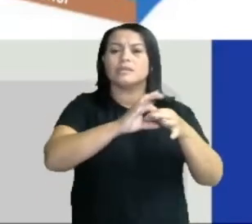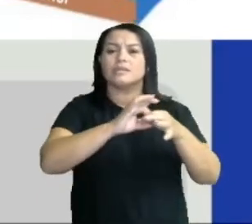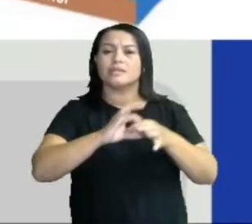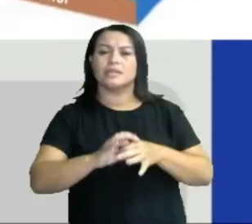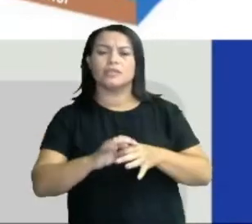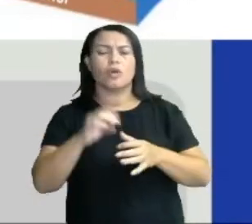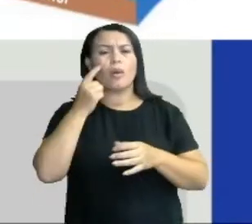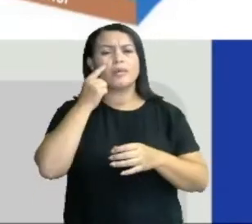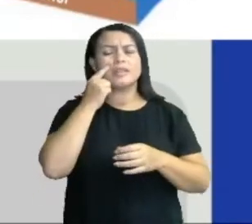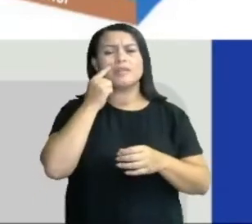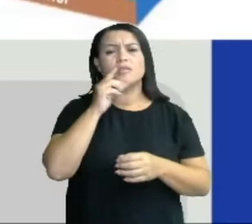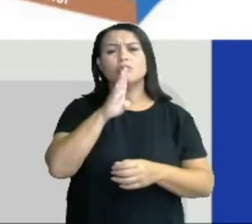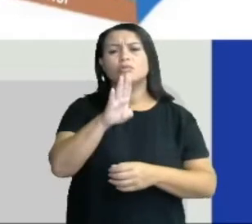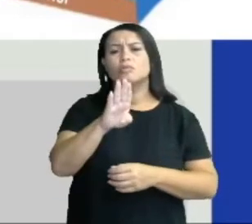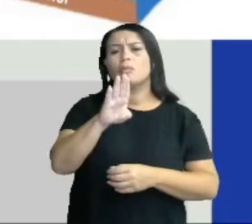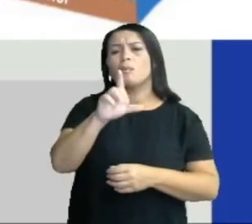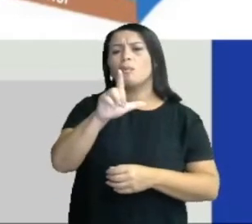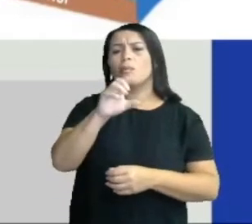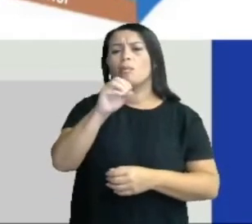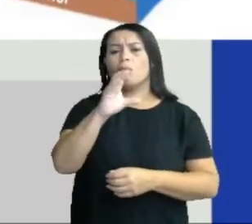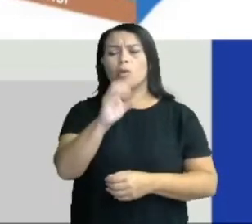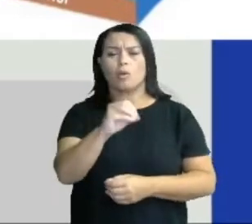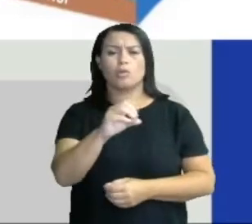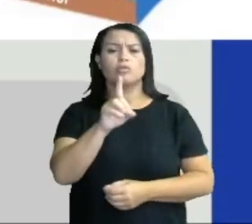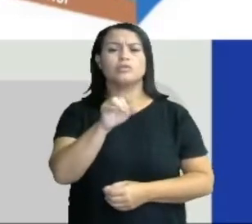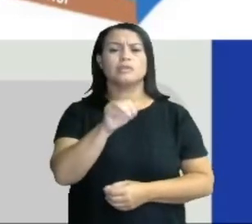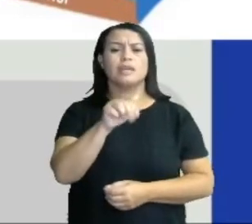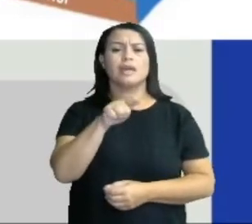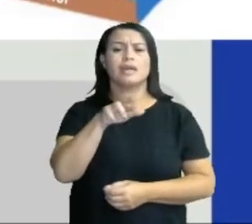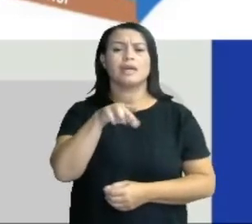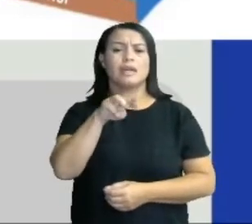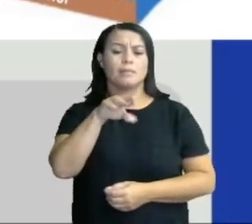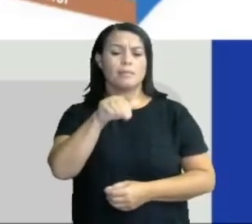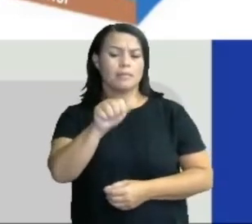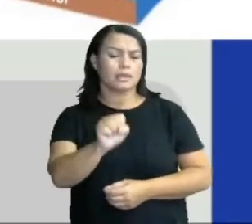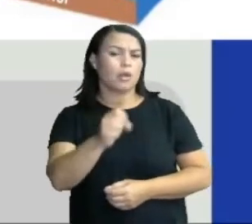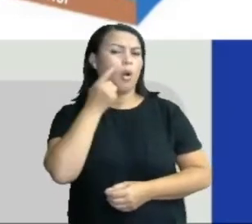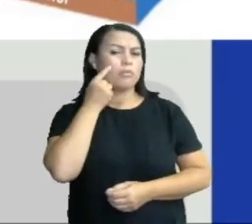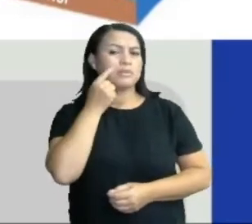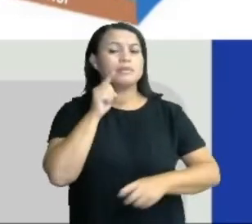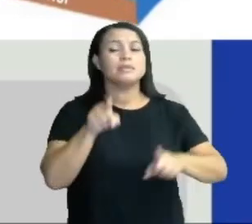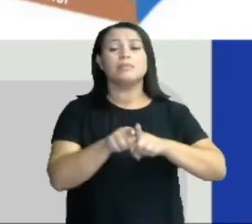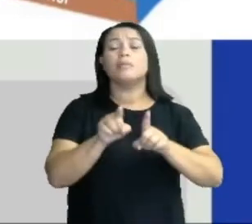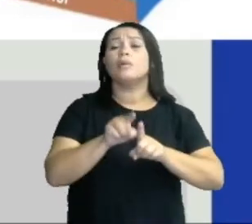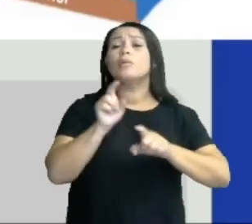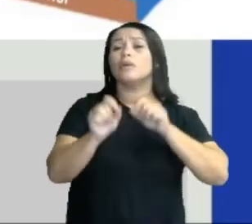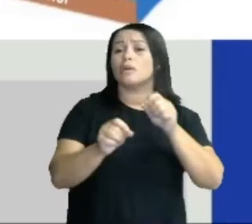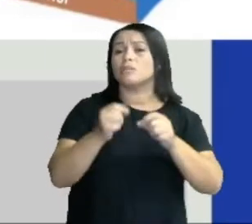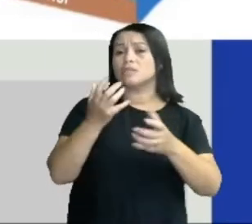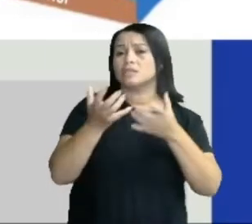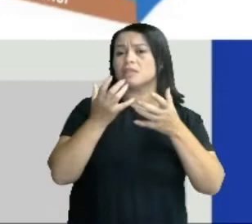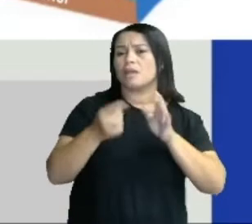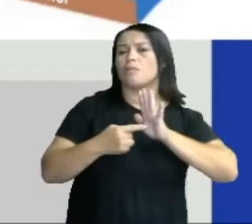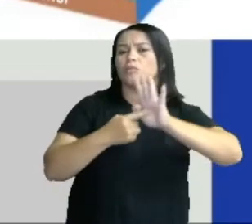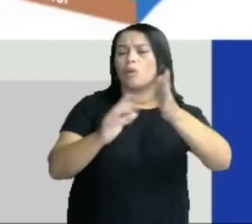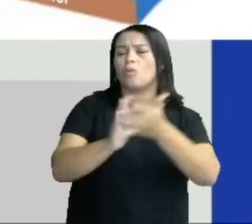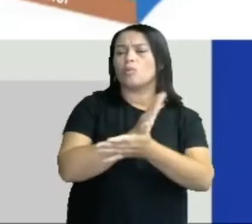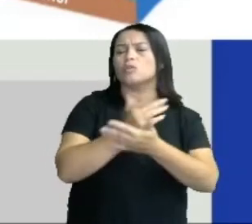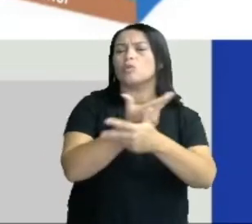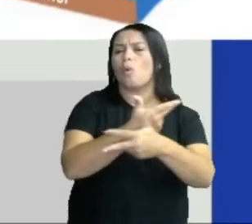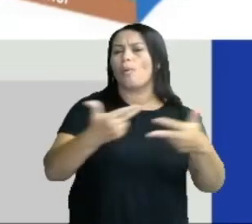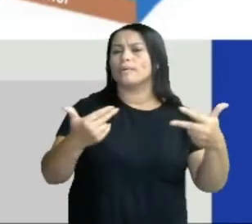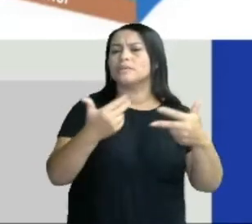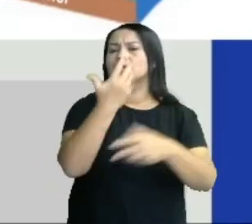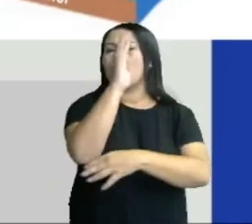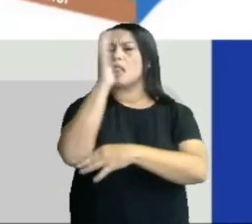os blocos diagramas são extremamente essenciais, sobretudo quando você quer retratar algum aspecto da natureza, como esses que a gente está vendo aqui,